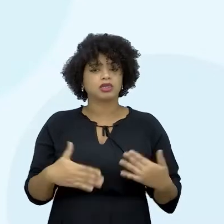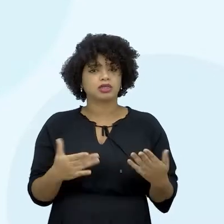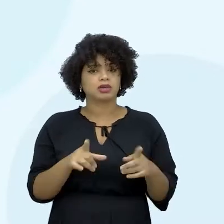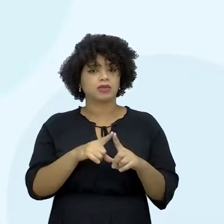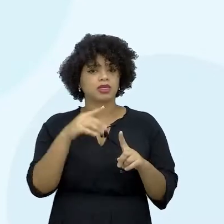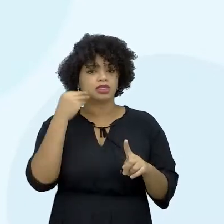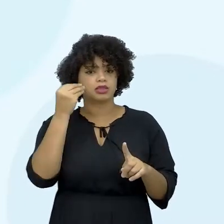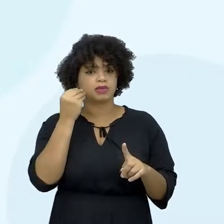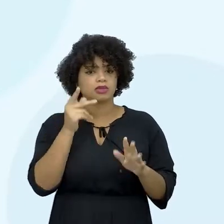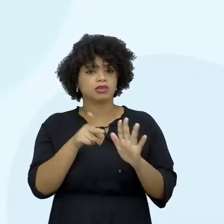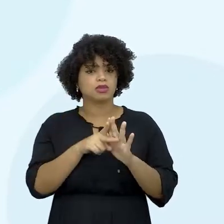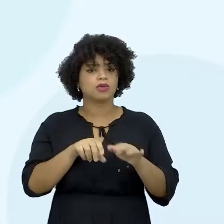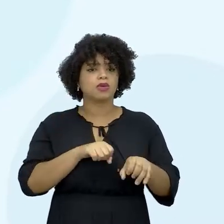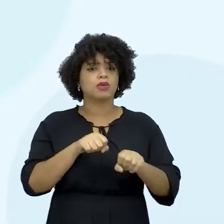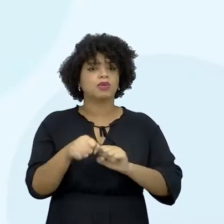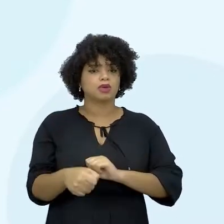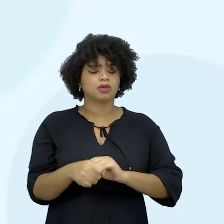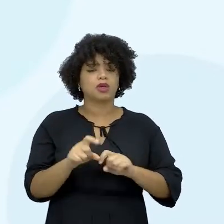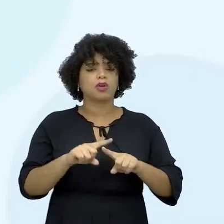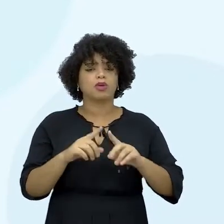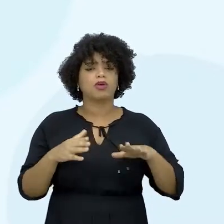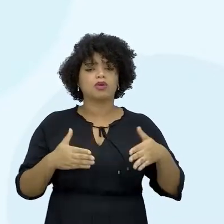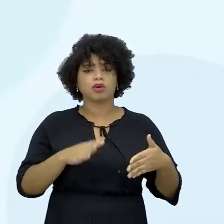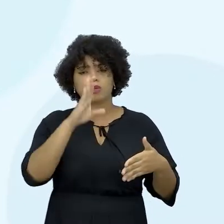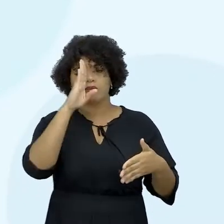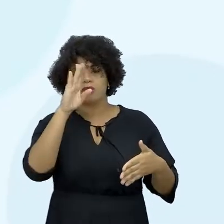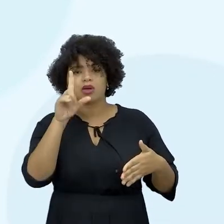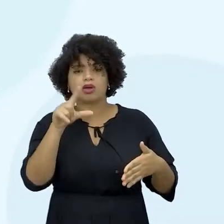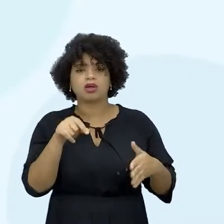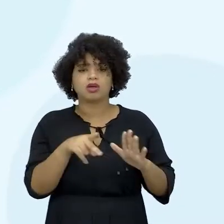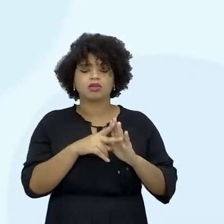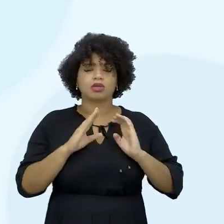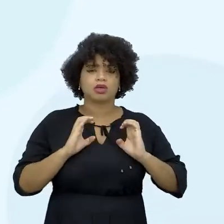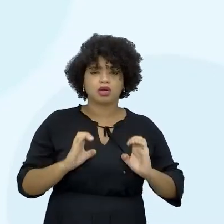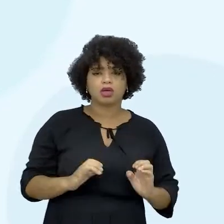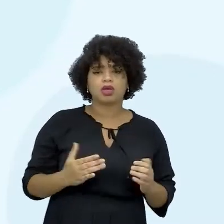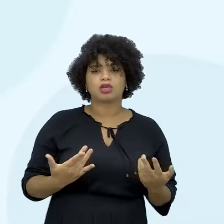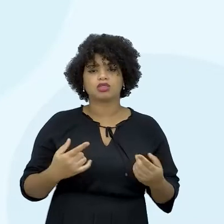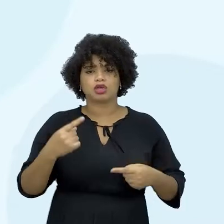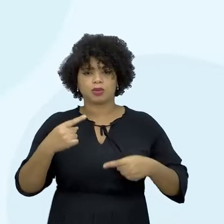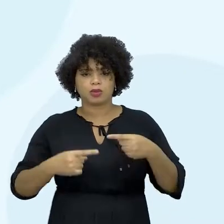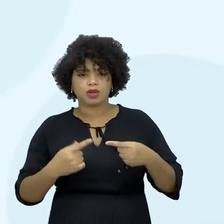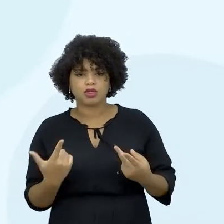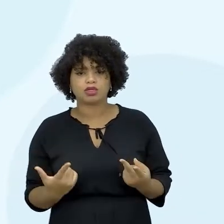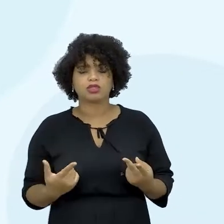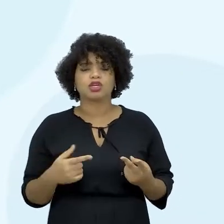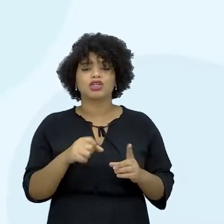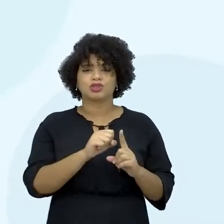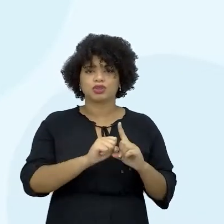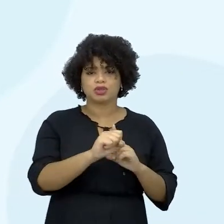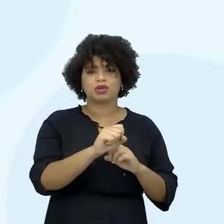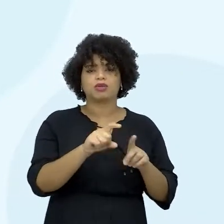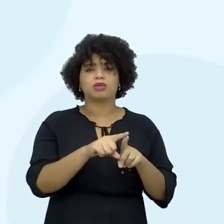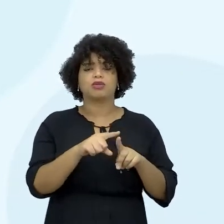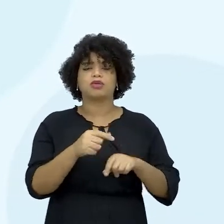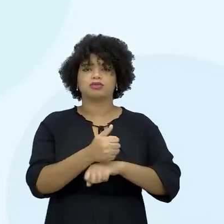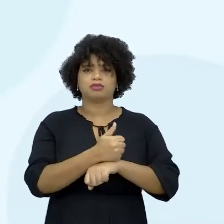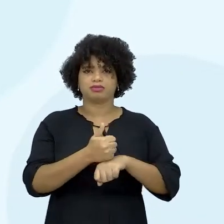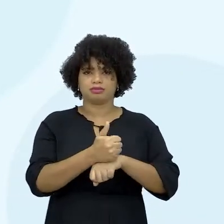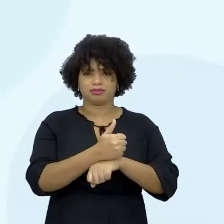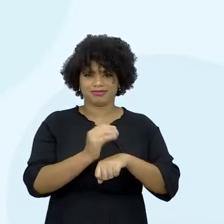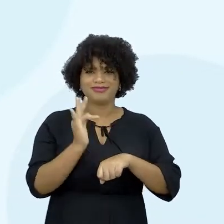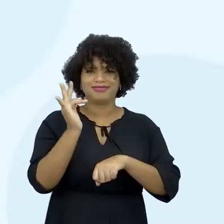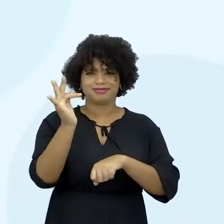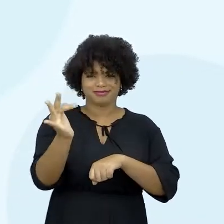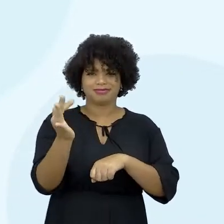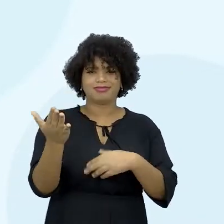experiência formativa em que se destacam atuação ética, política e profissional. Então, estamos preparando aqui o estudante